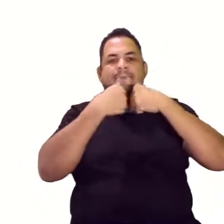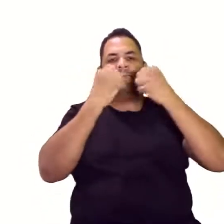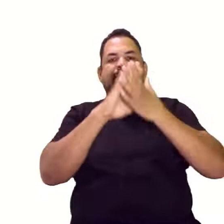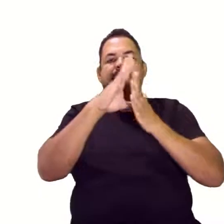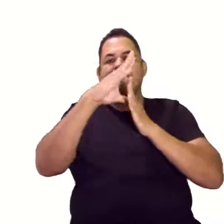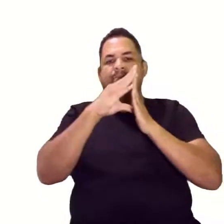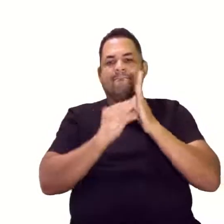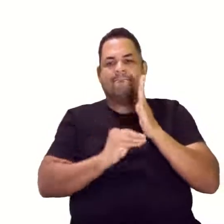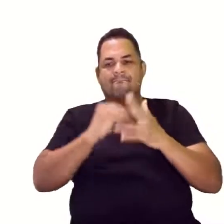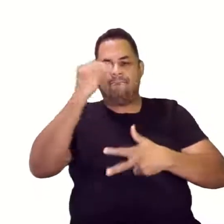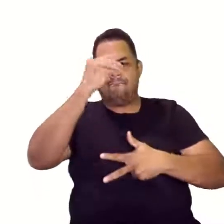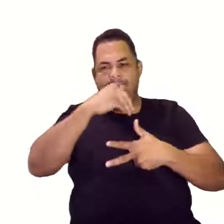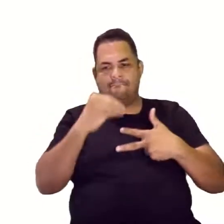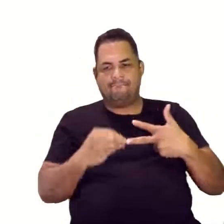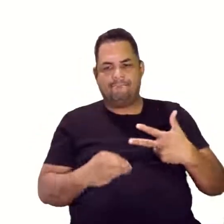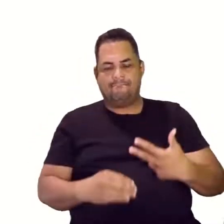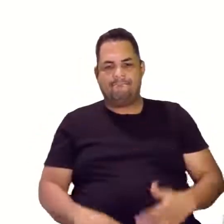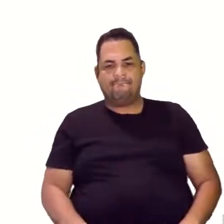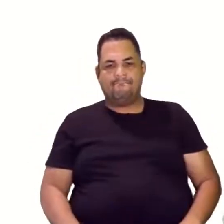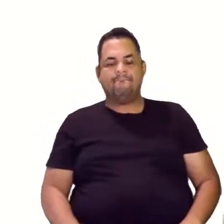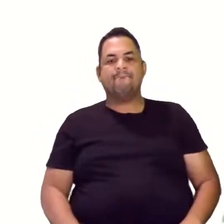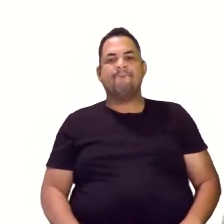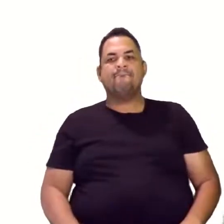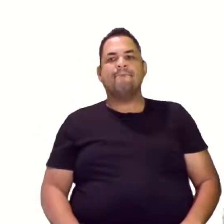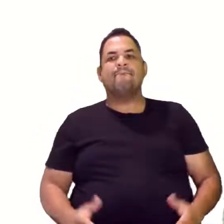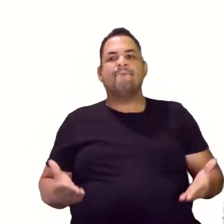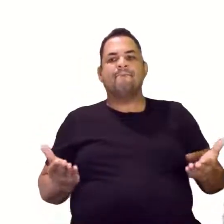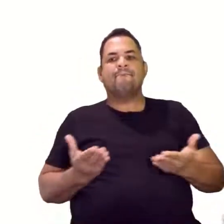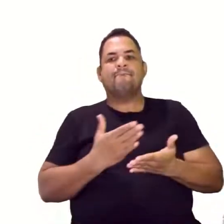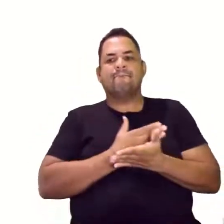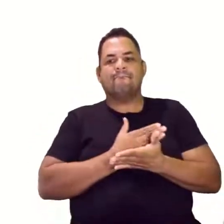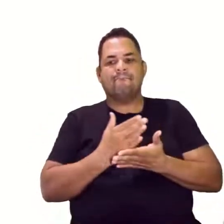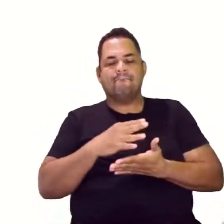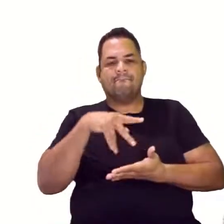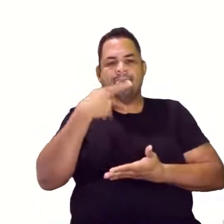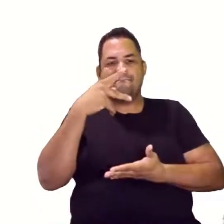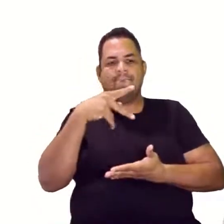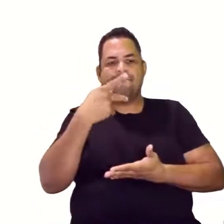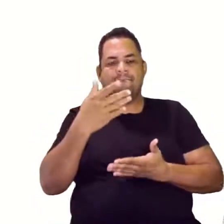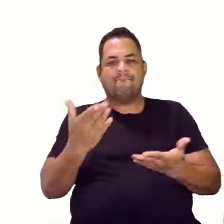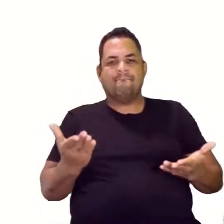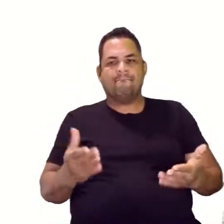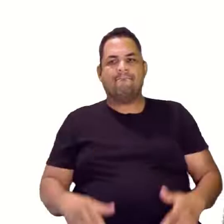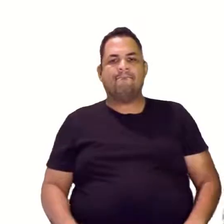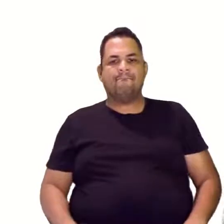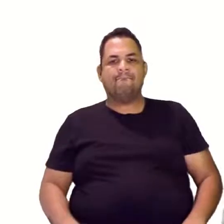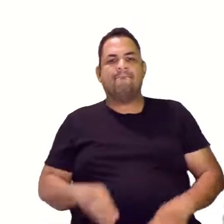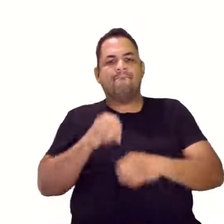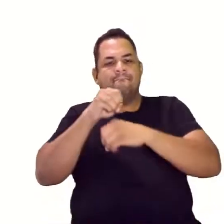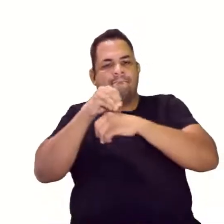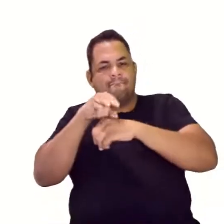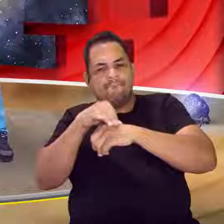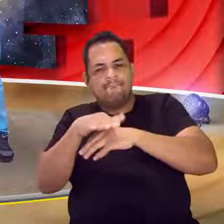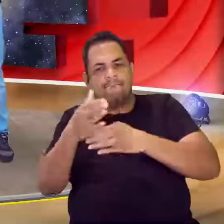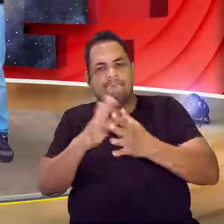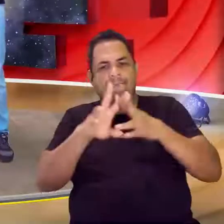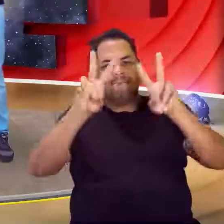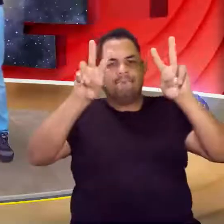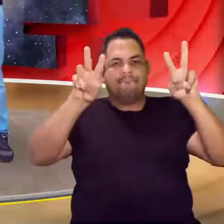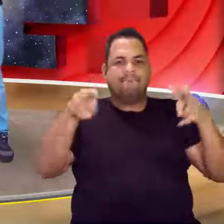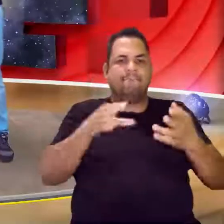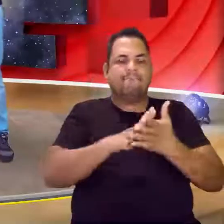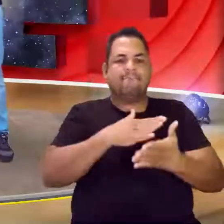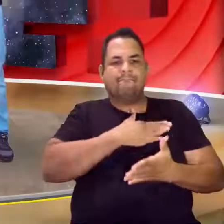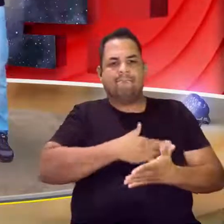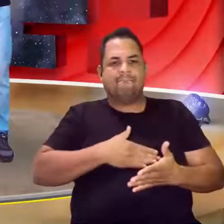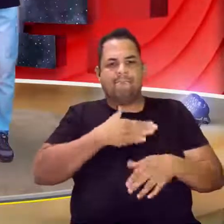os conteúdos do Enem, tá? E claro que a gente vai começar falando um pouco, né, daquelas dicas, aqueles assuntos que a gente